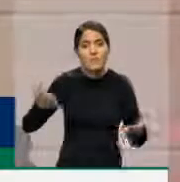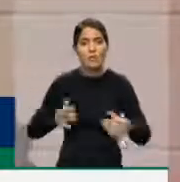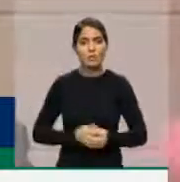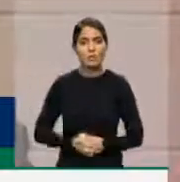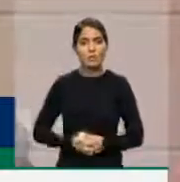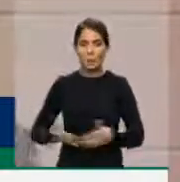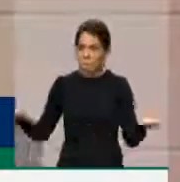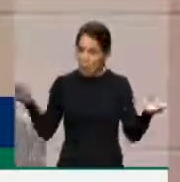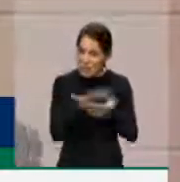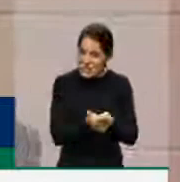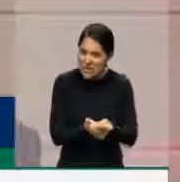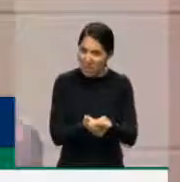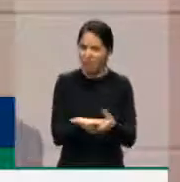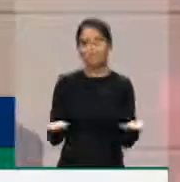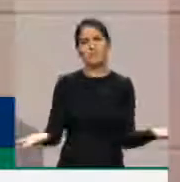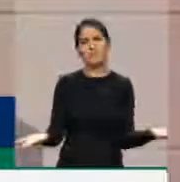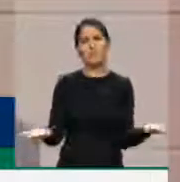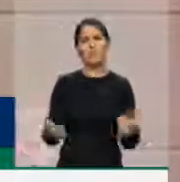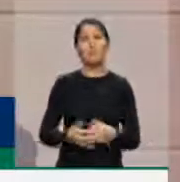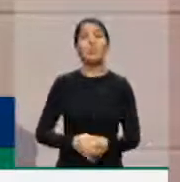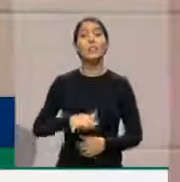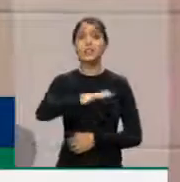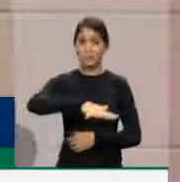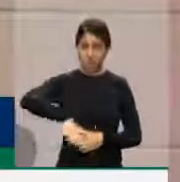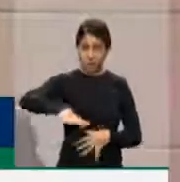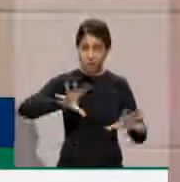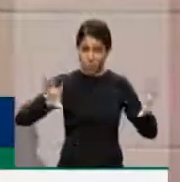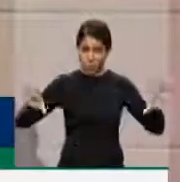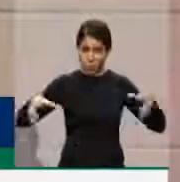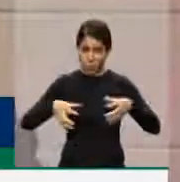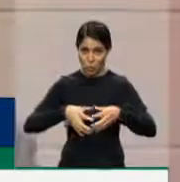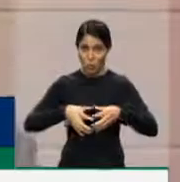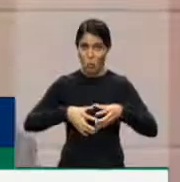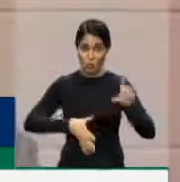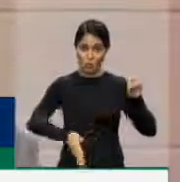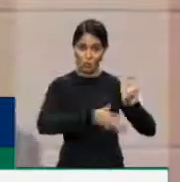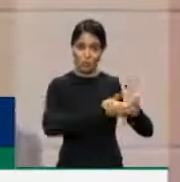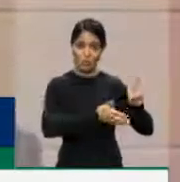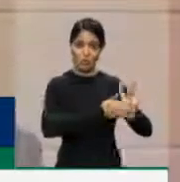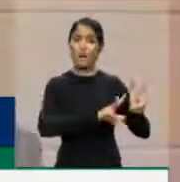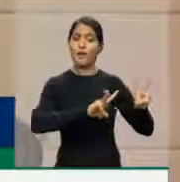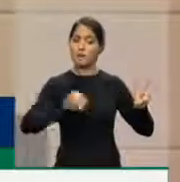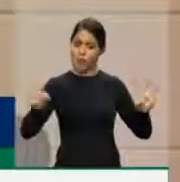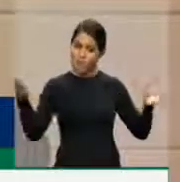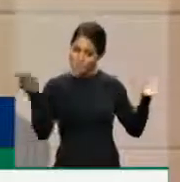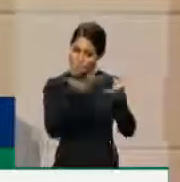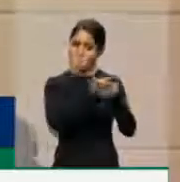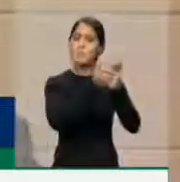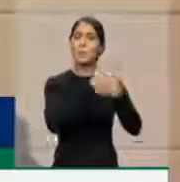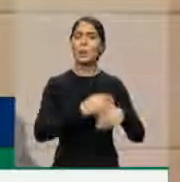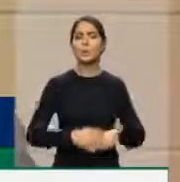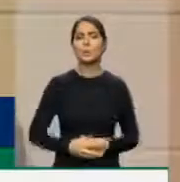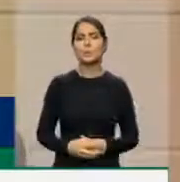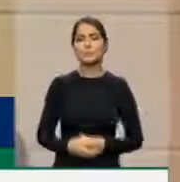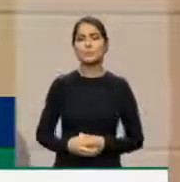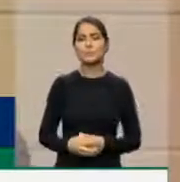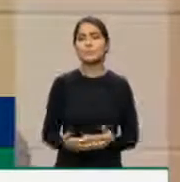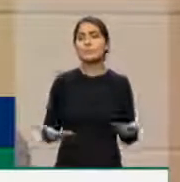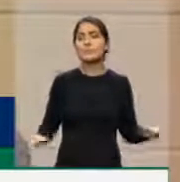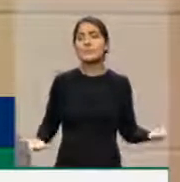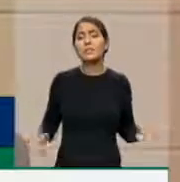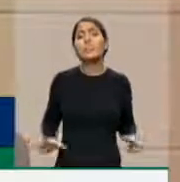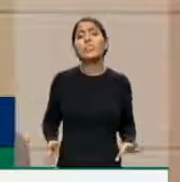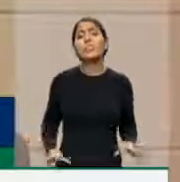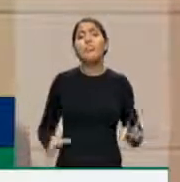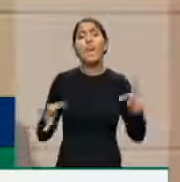isso. As entidades indígenas vão se mobilizar para processá-lo, evidentemente. E depois diz que está aperfeiçoando a